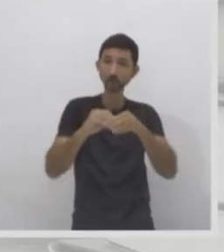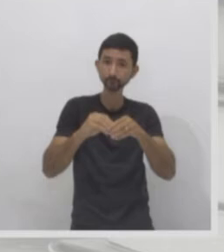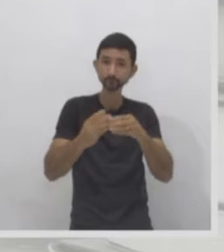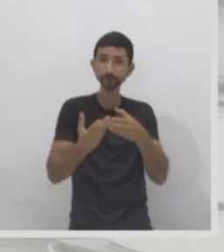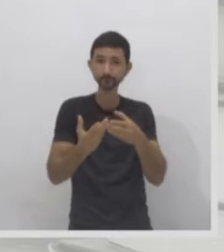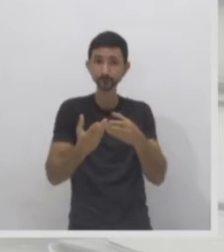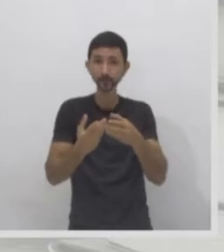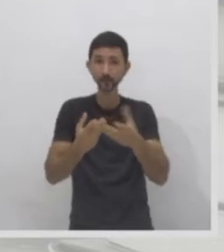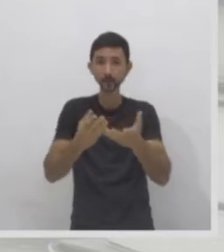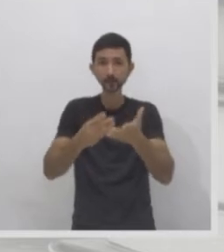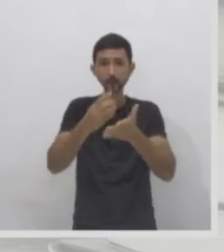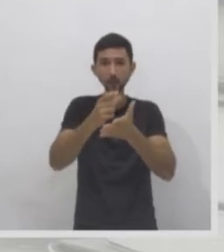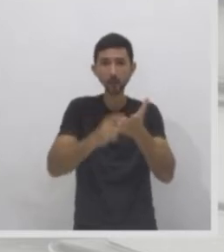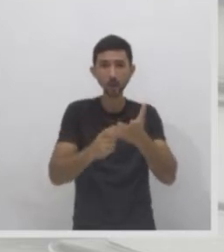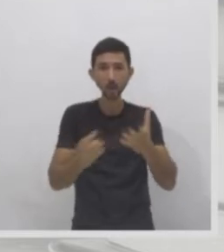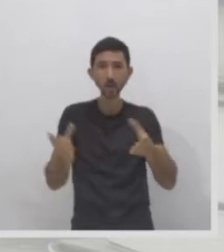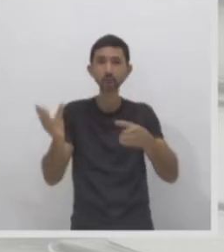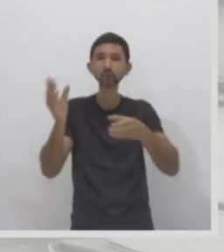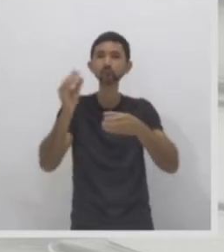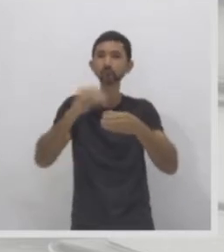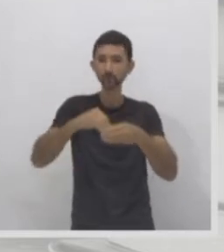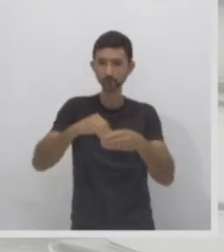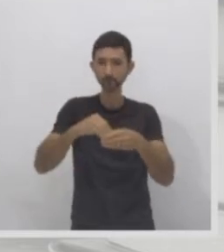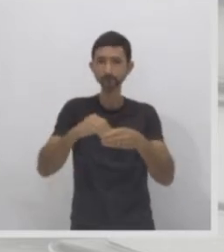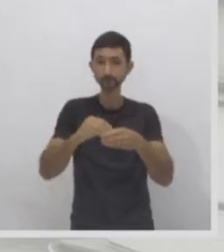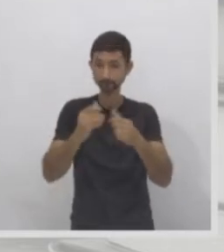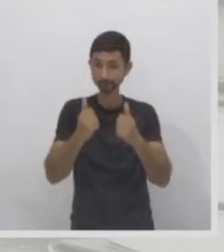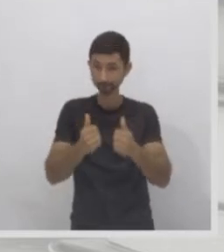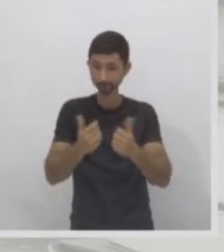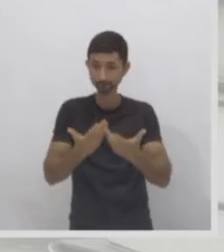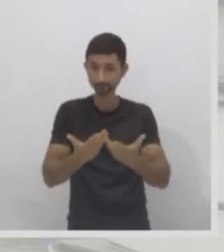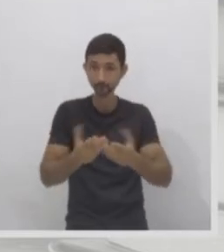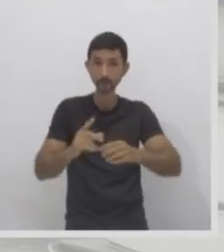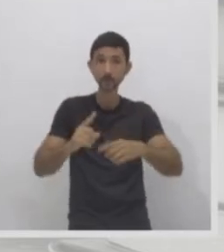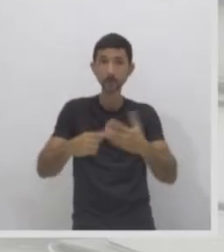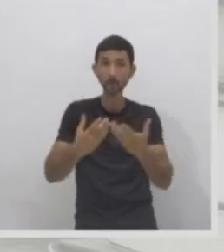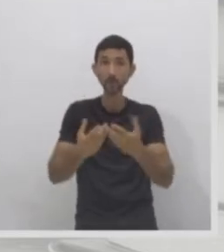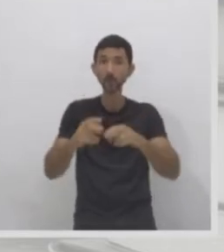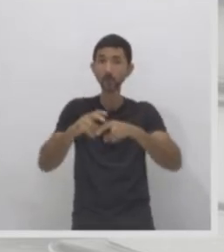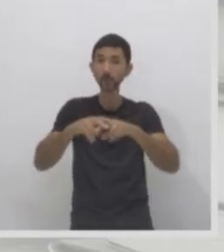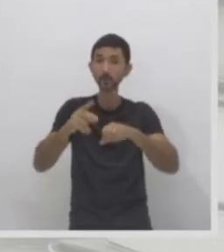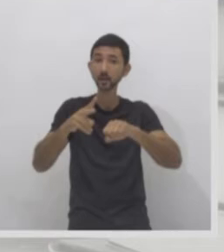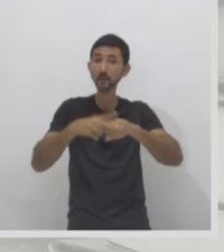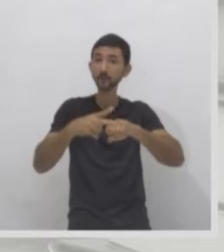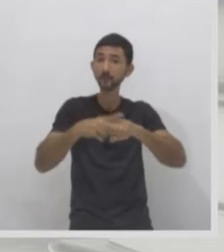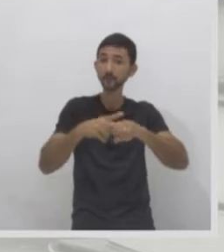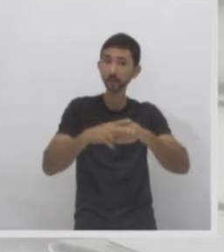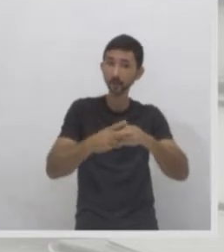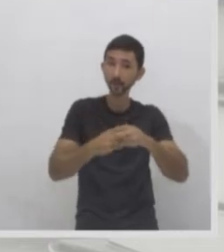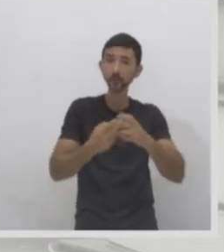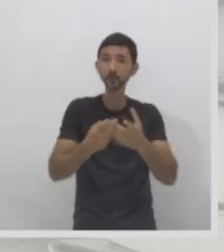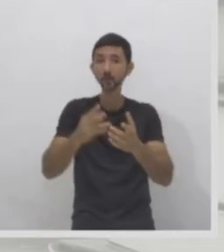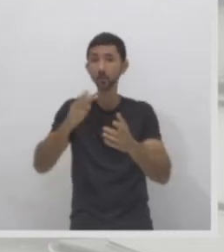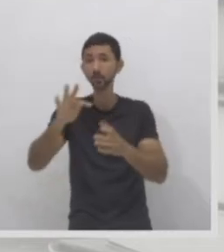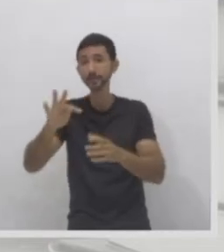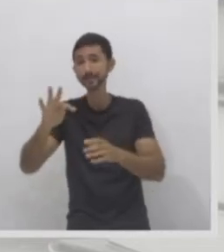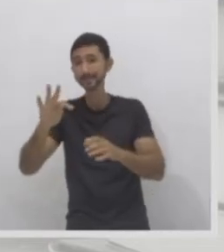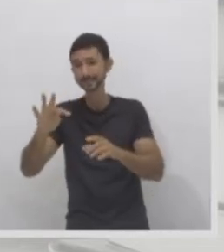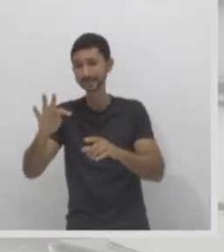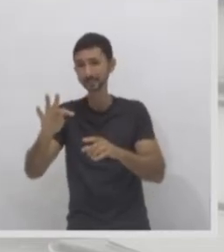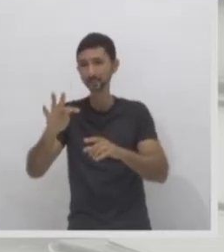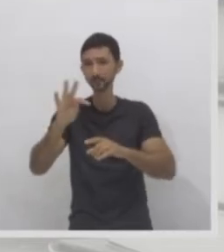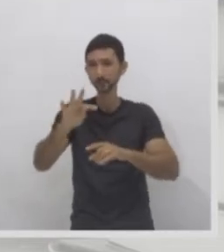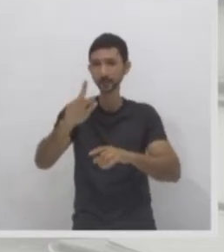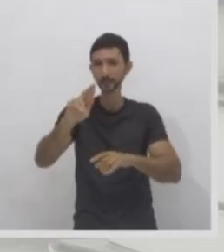ela é uma relação de complementação. Ok? Por isso, o verbo ele seria chamado de transitivo, porque ele é um verbo